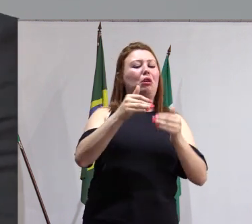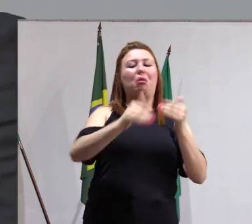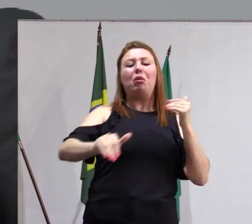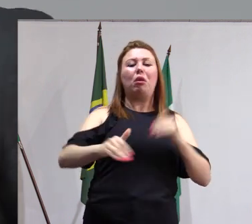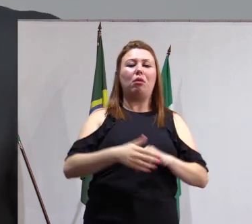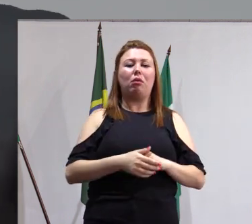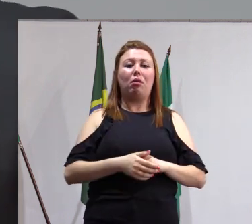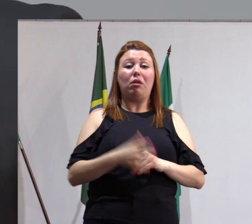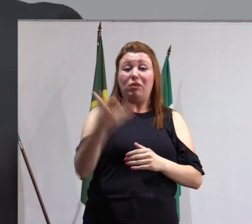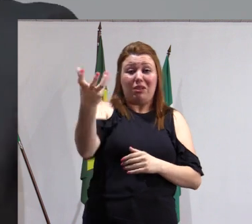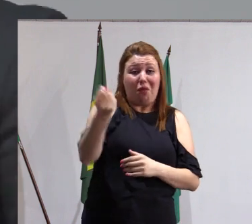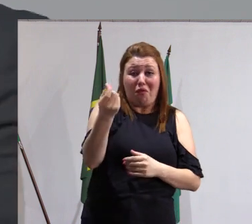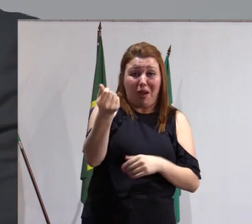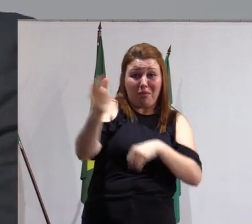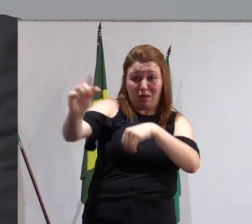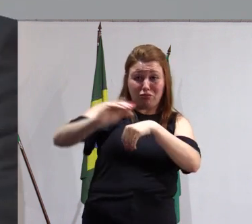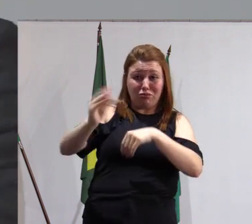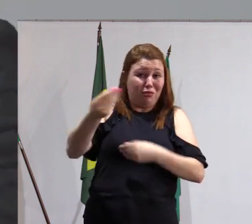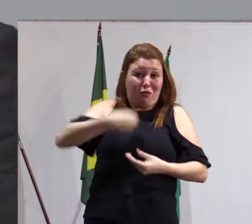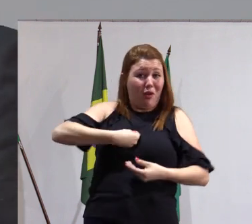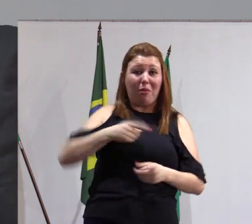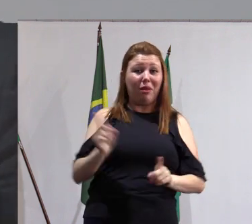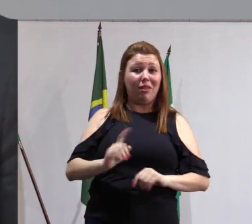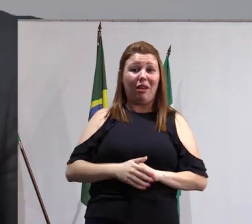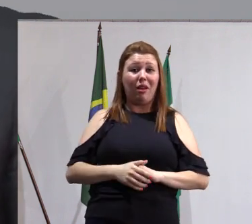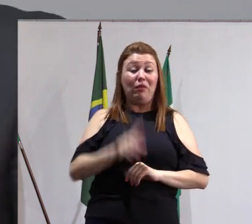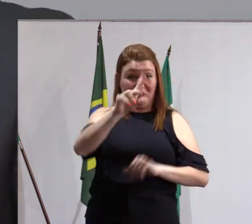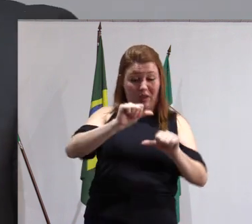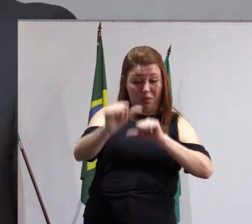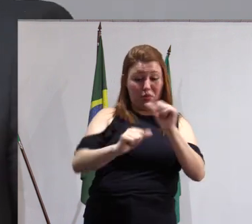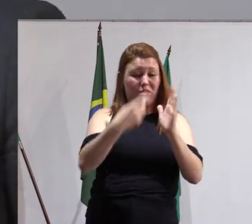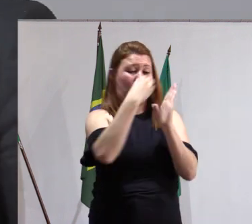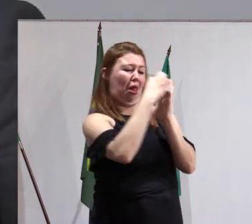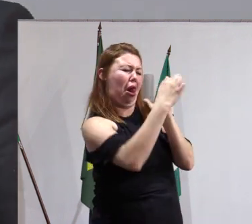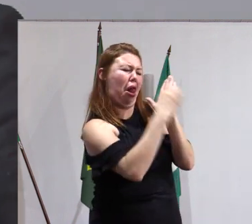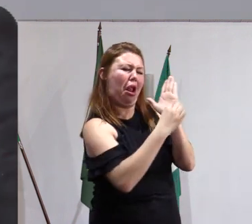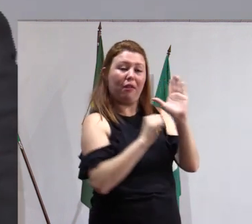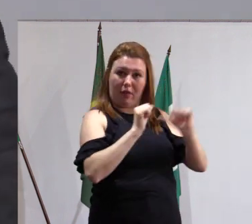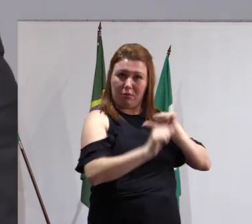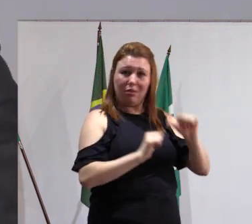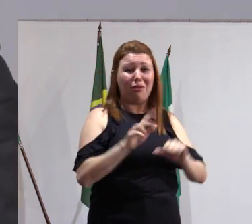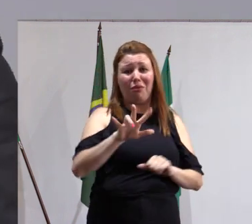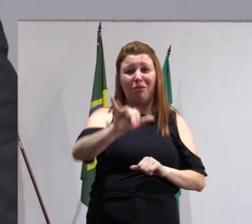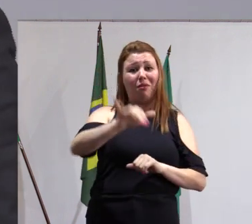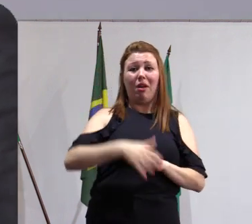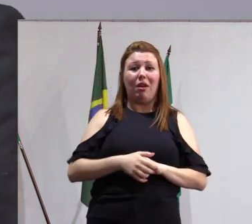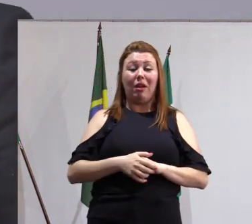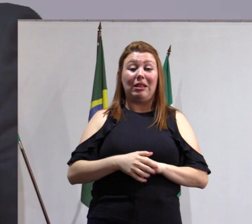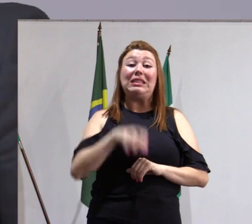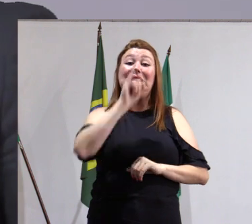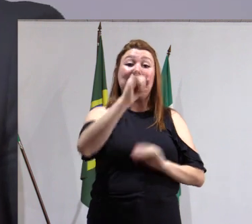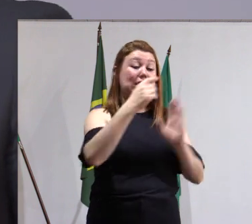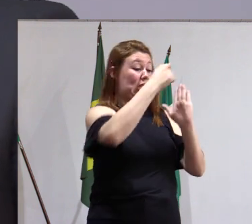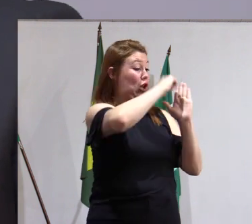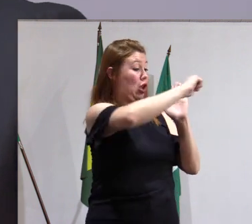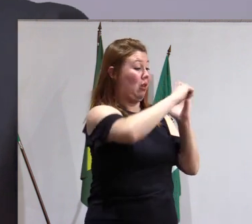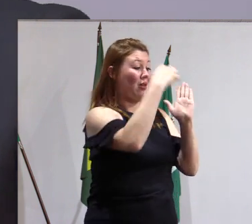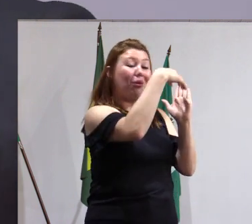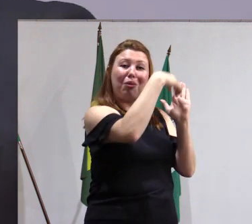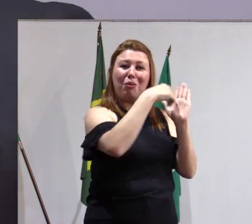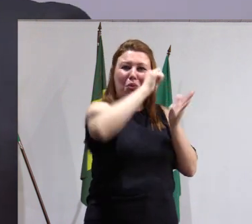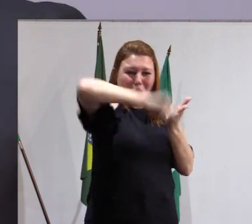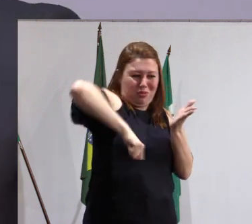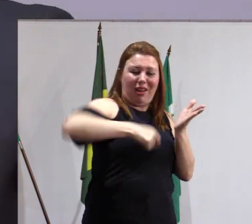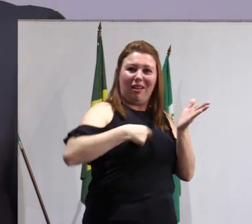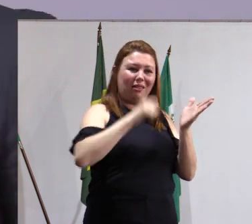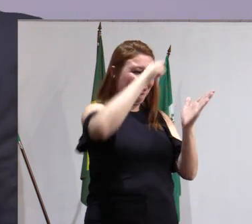não tenho o dinheiro que eu preciso e você não vai mudar essas cláusulas. Ou seja, nos contratos de adesão, quando a gente precisa